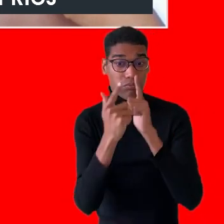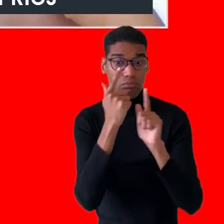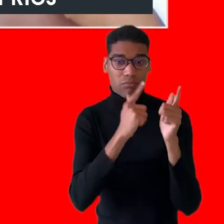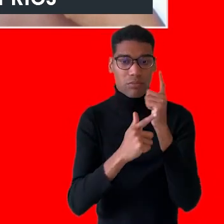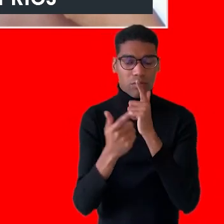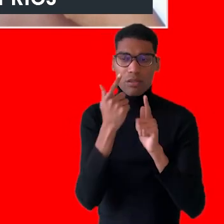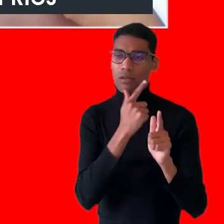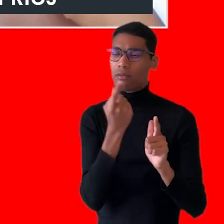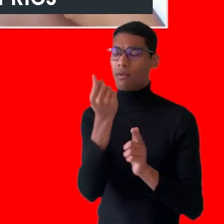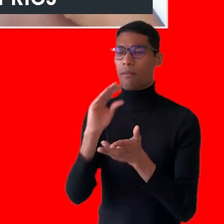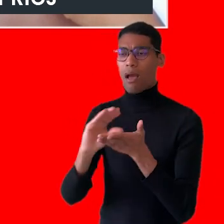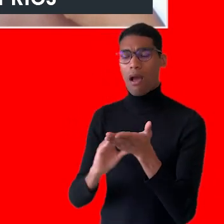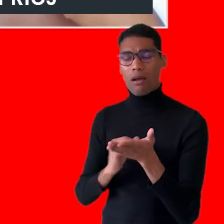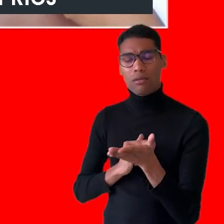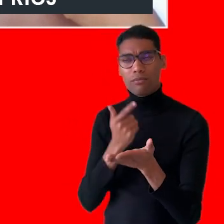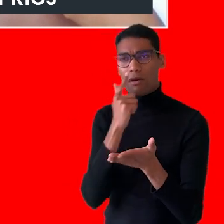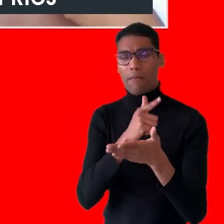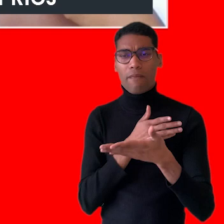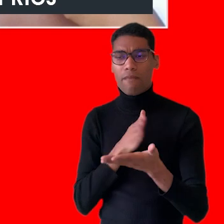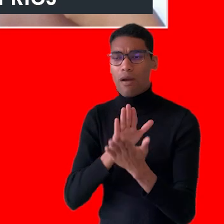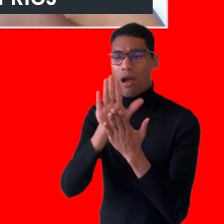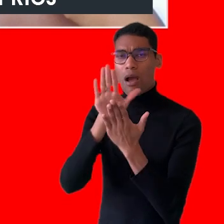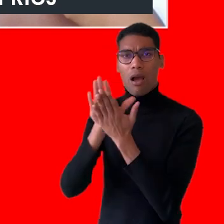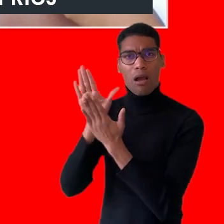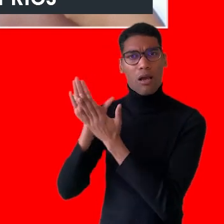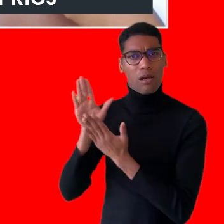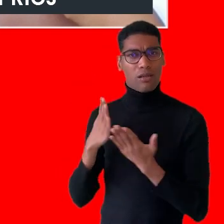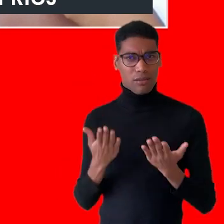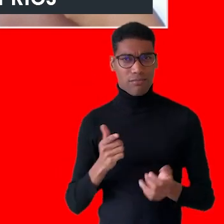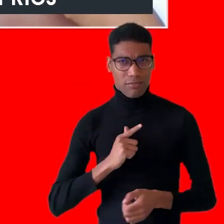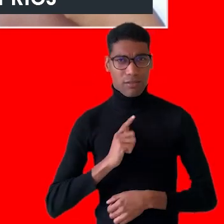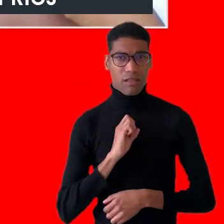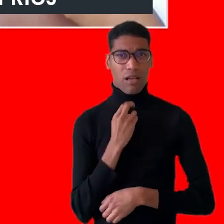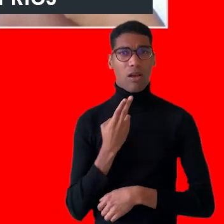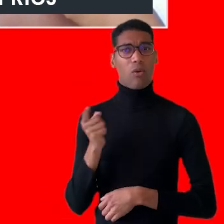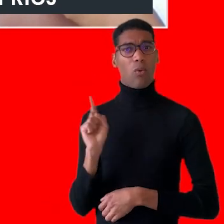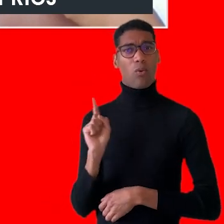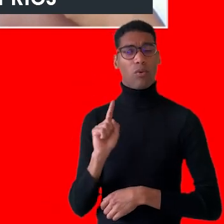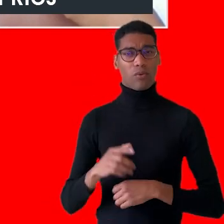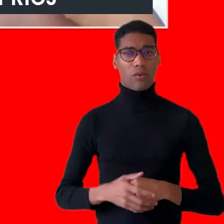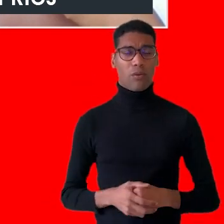conseguindo obter recursos para publicação, que é uma das